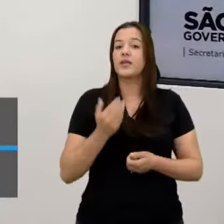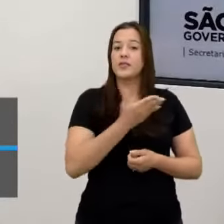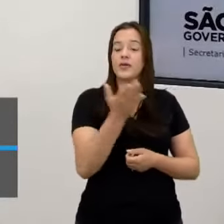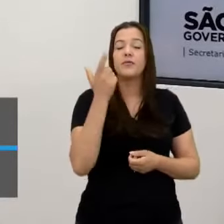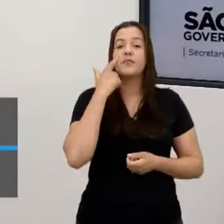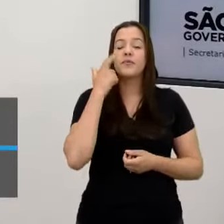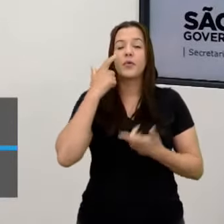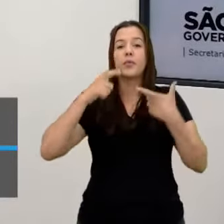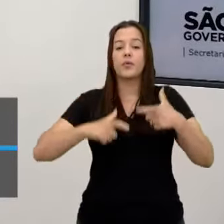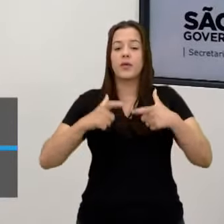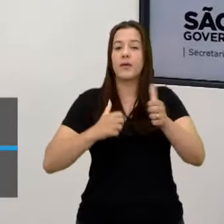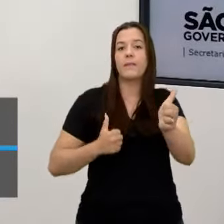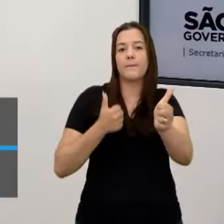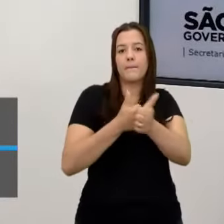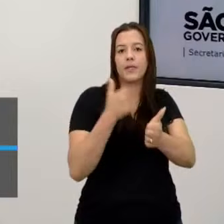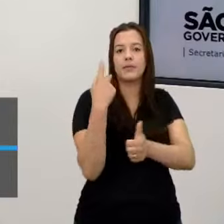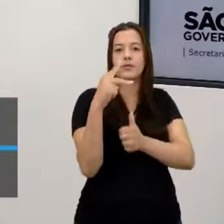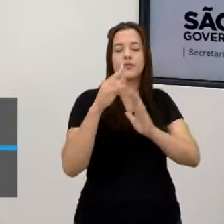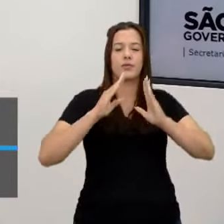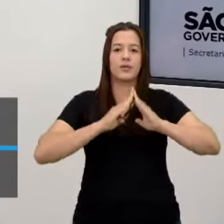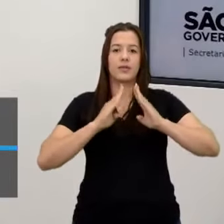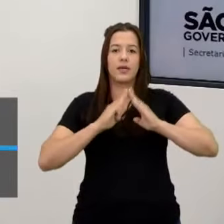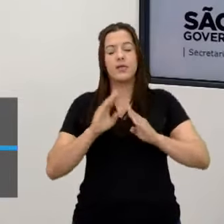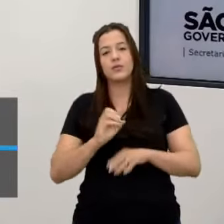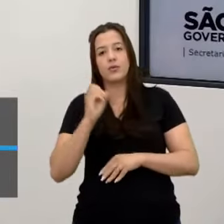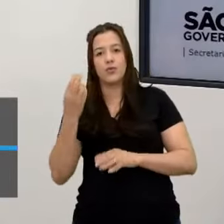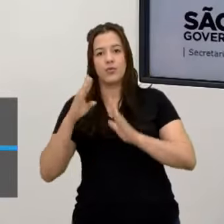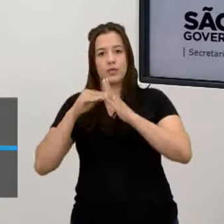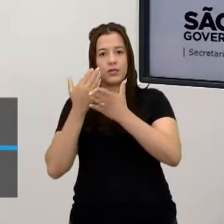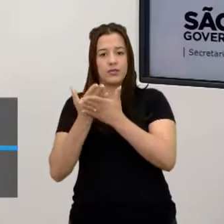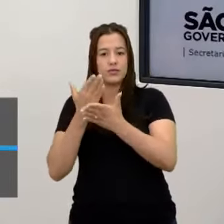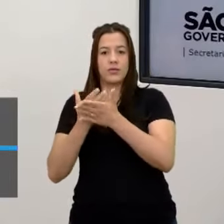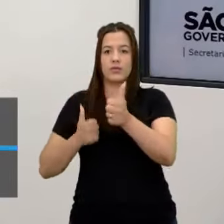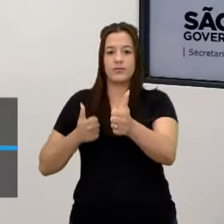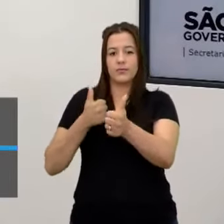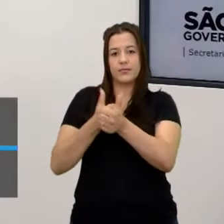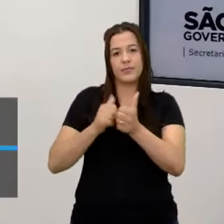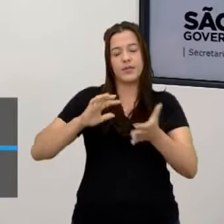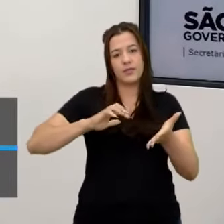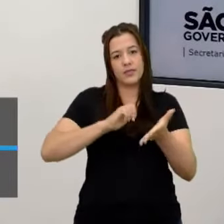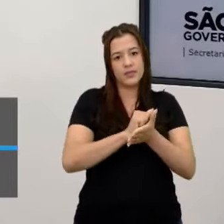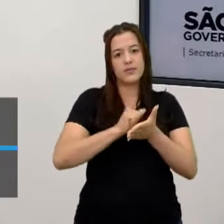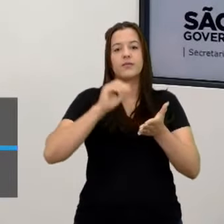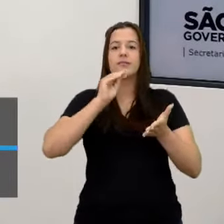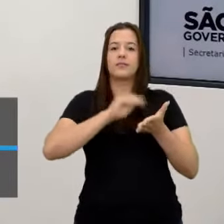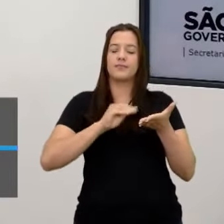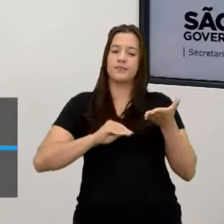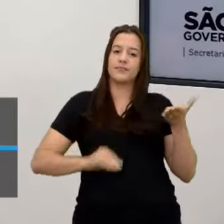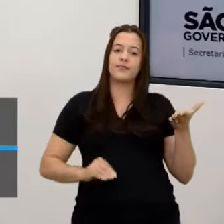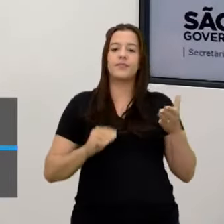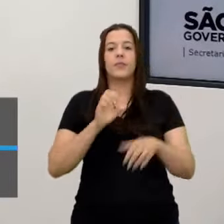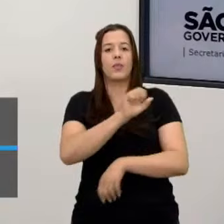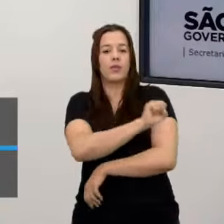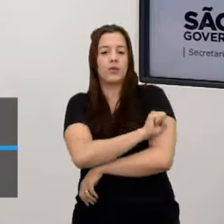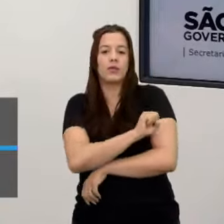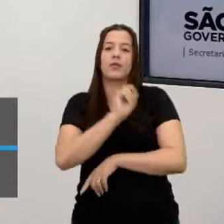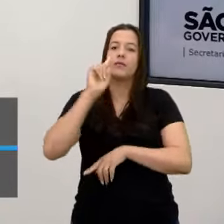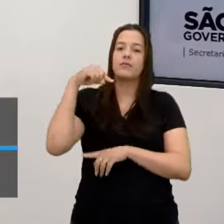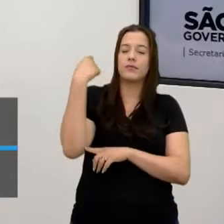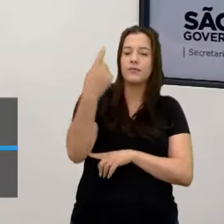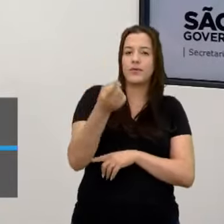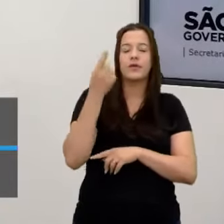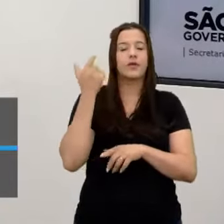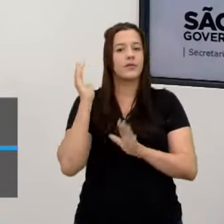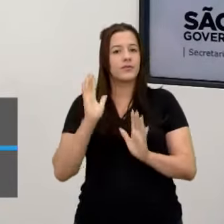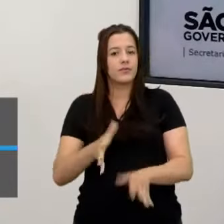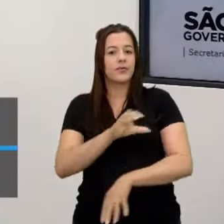mais próxima aí à sua residência ou à sua unidade escolar. Vai lá, faz inscrição, né? Você no 8º, ano que vem já indo para o